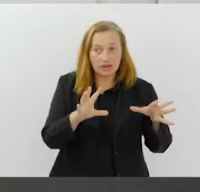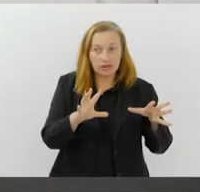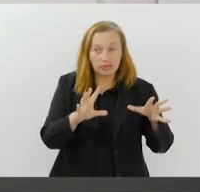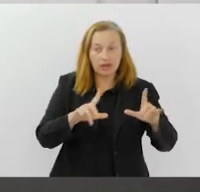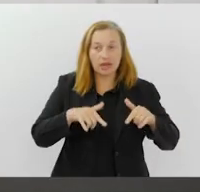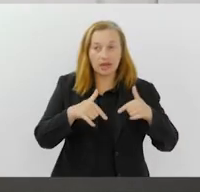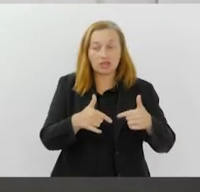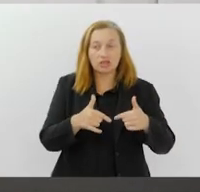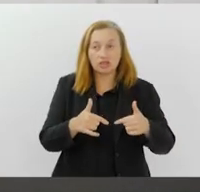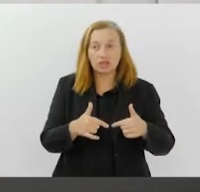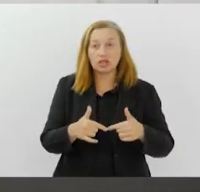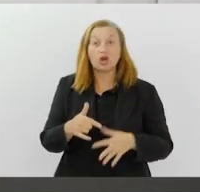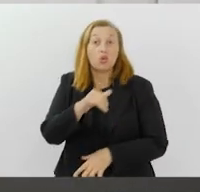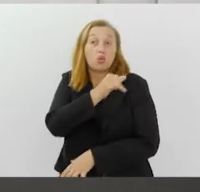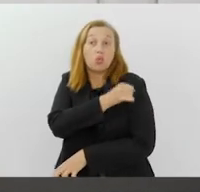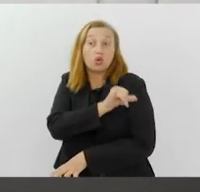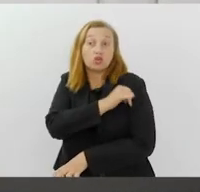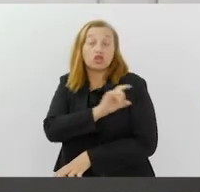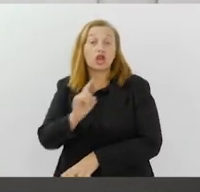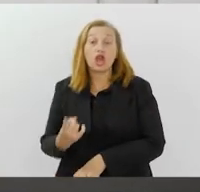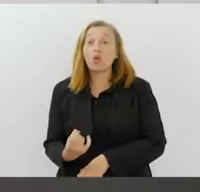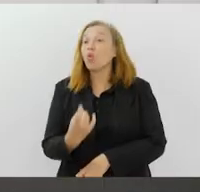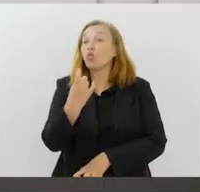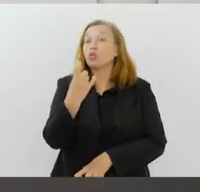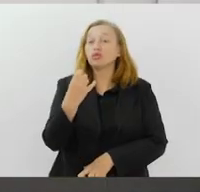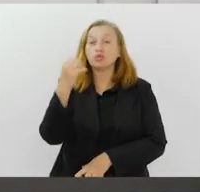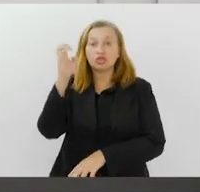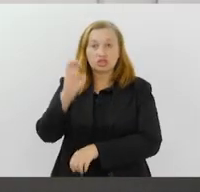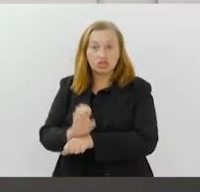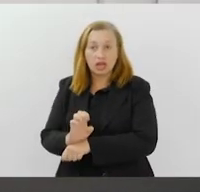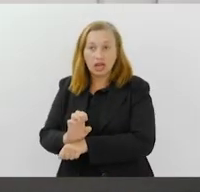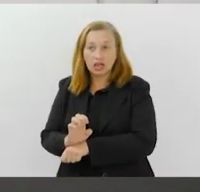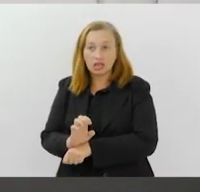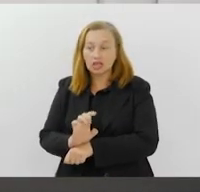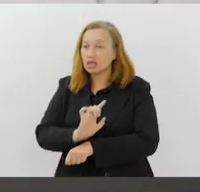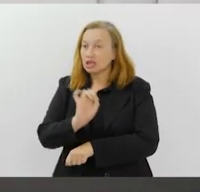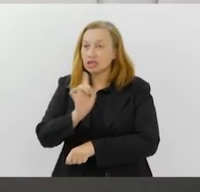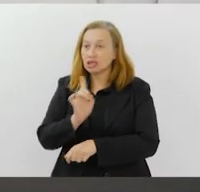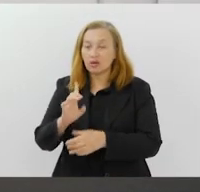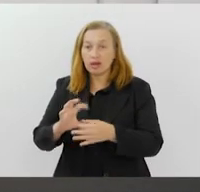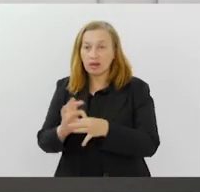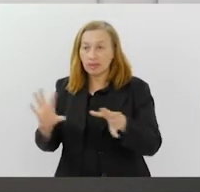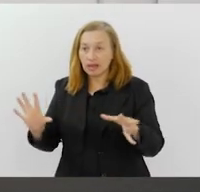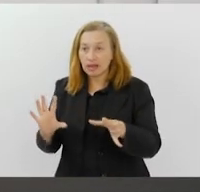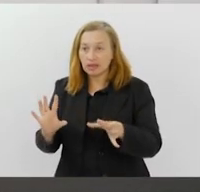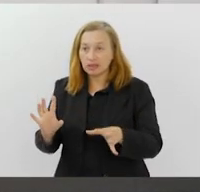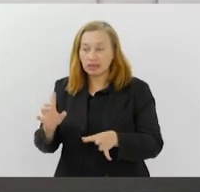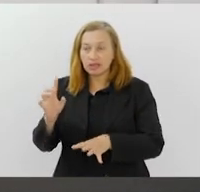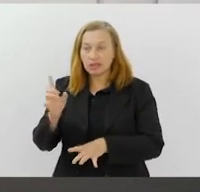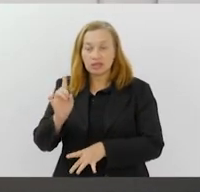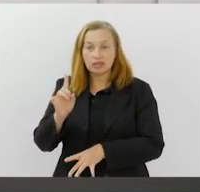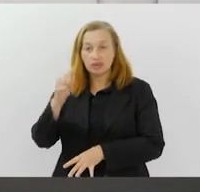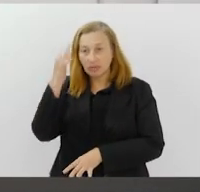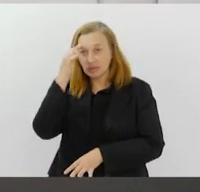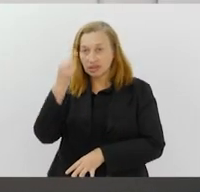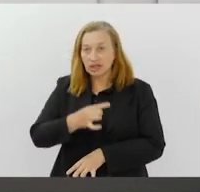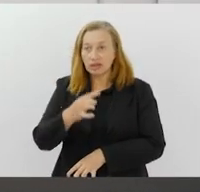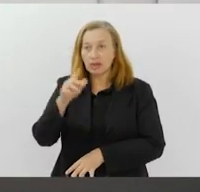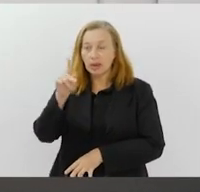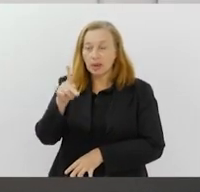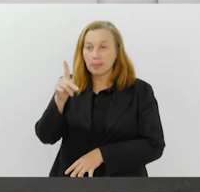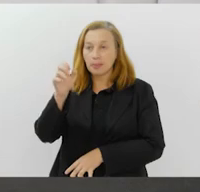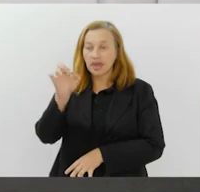o Rio de Janeiro é o único estado Dani que nem é autônoma nem é comandada por um perito